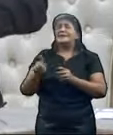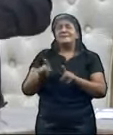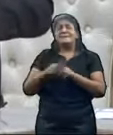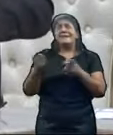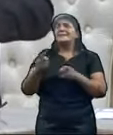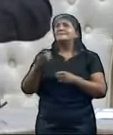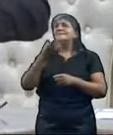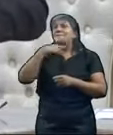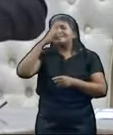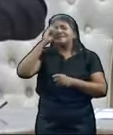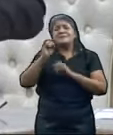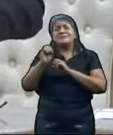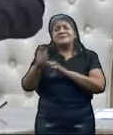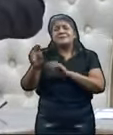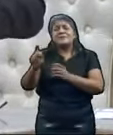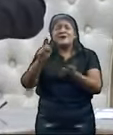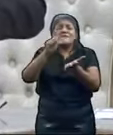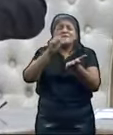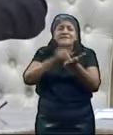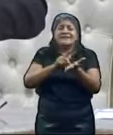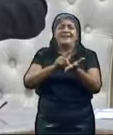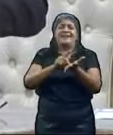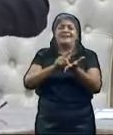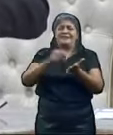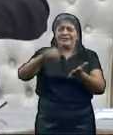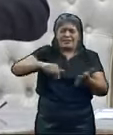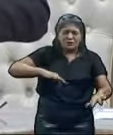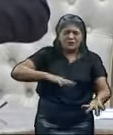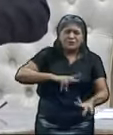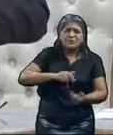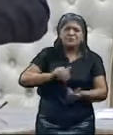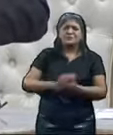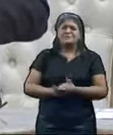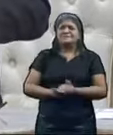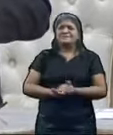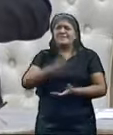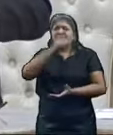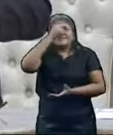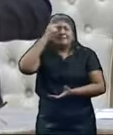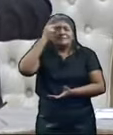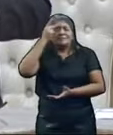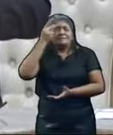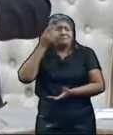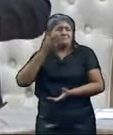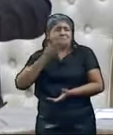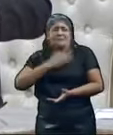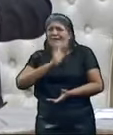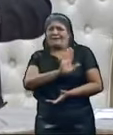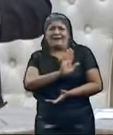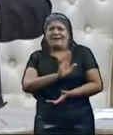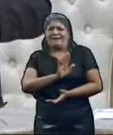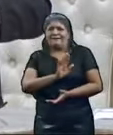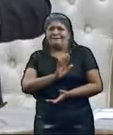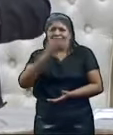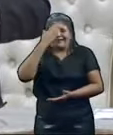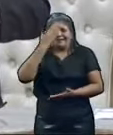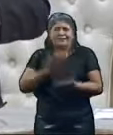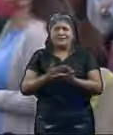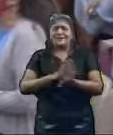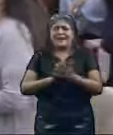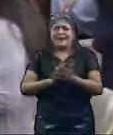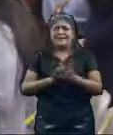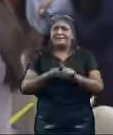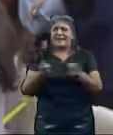verdades tá usando o choque o senhor bando para muita gente mas que o teu povo na praia tem que experimentar